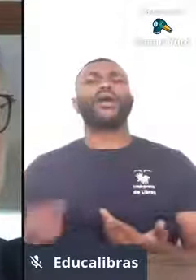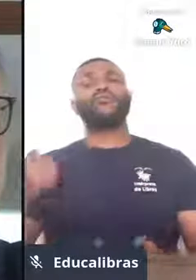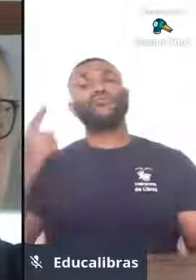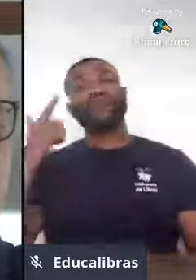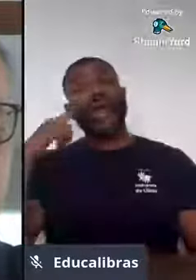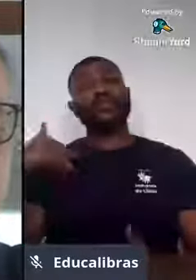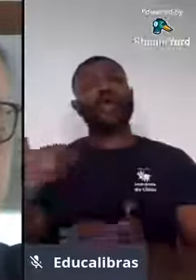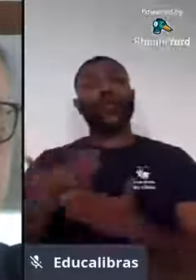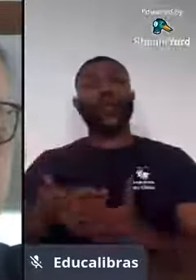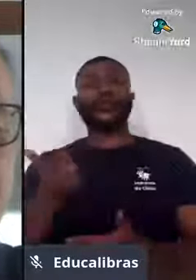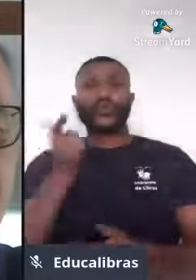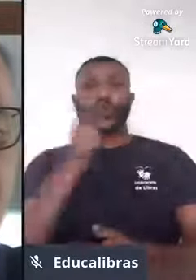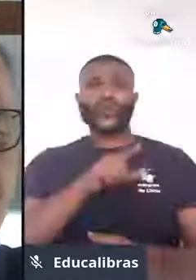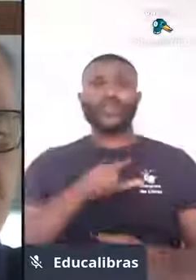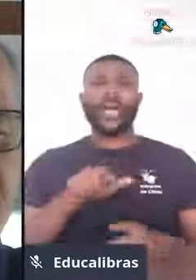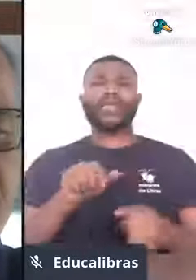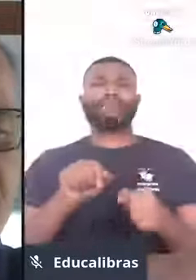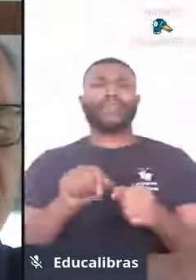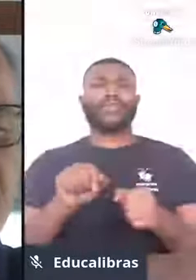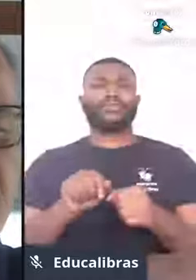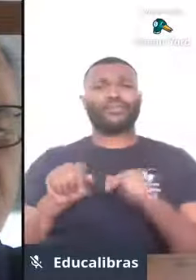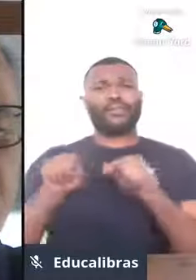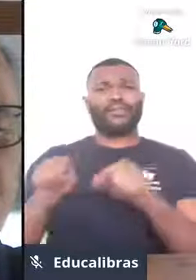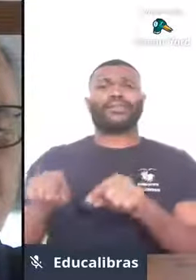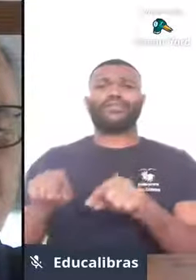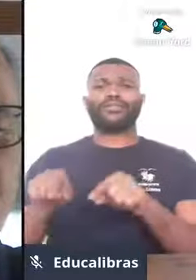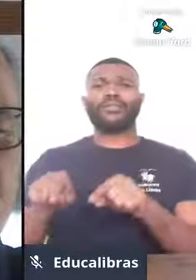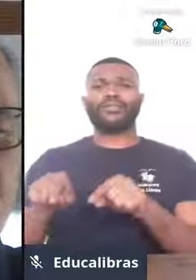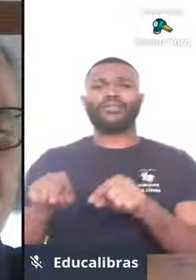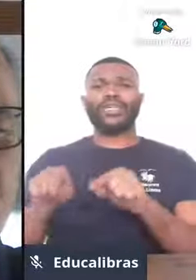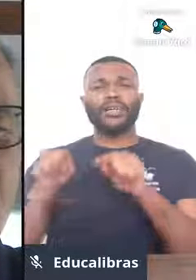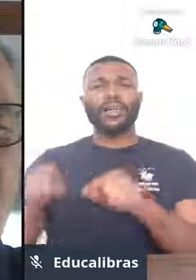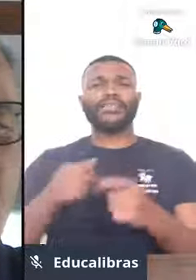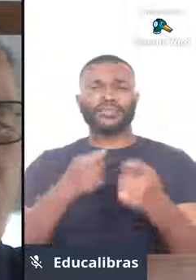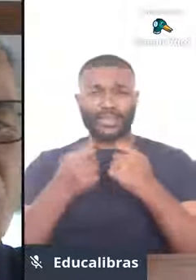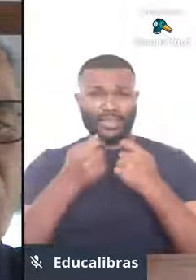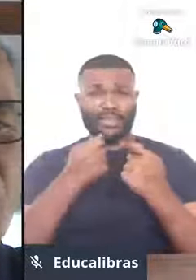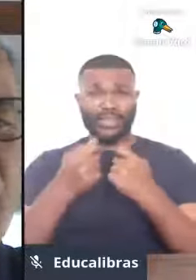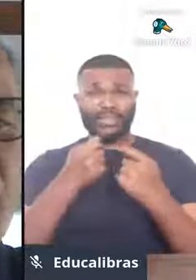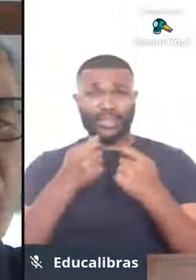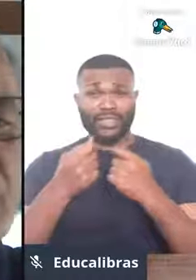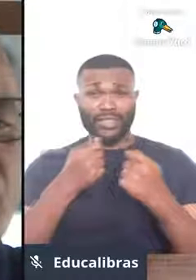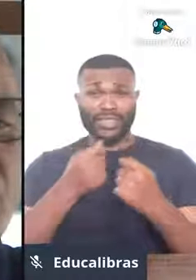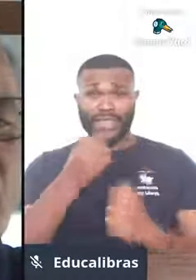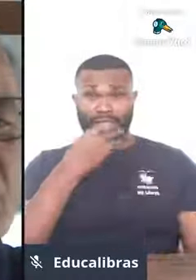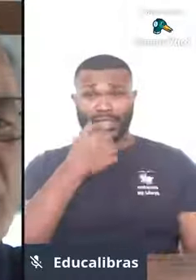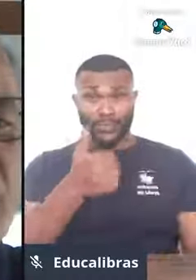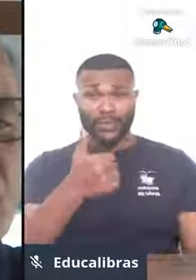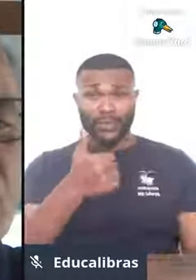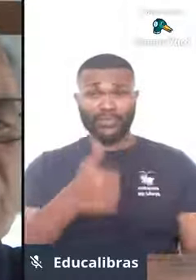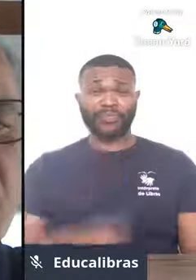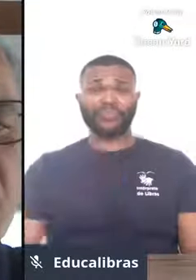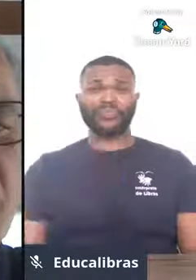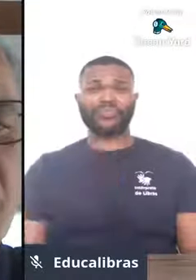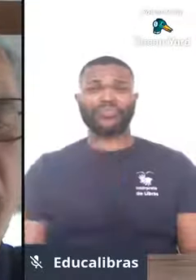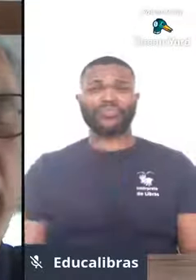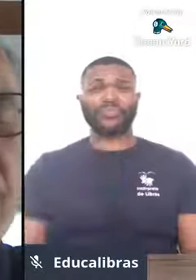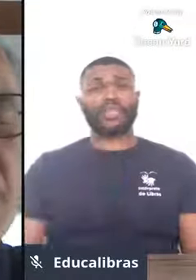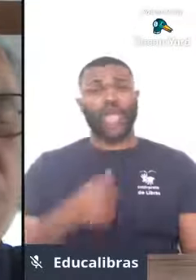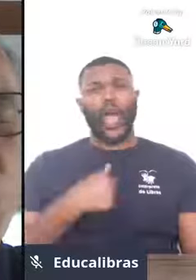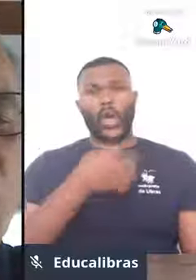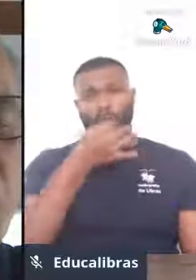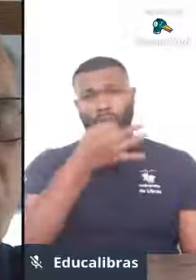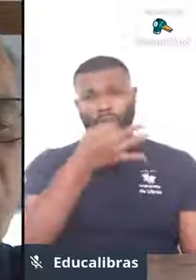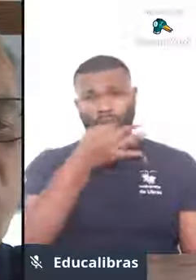consegue fazer essas entrevistas. Tá bom, meu querido? Posso dar uma sugestão?